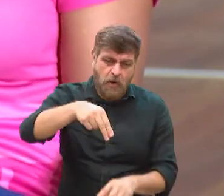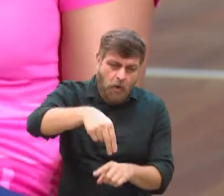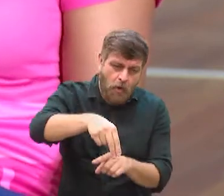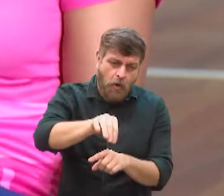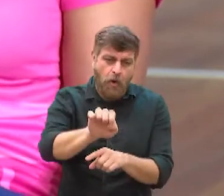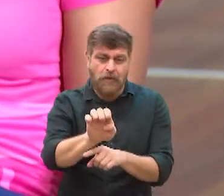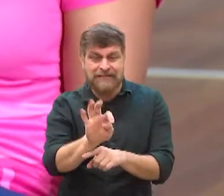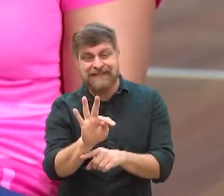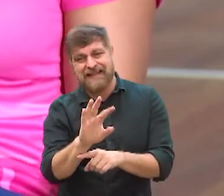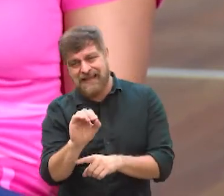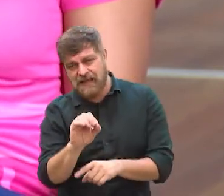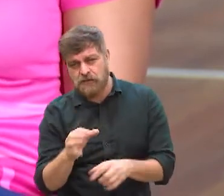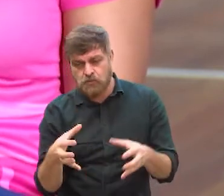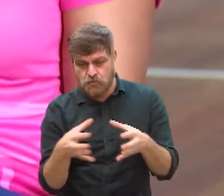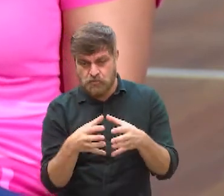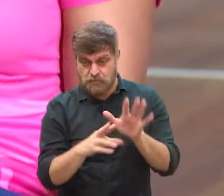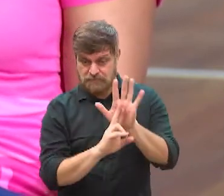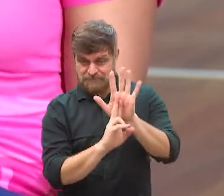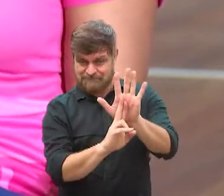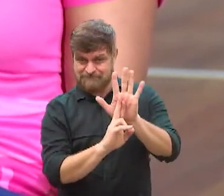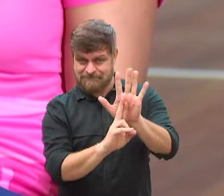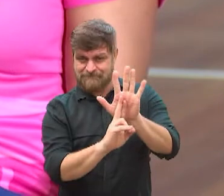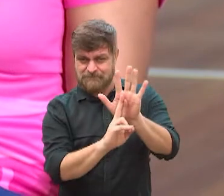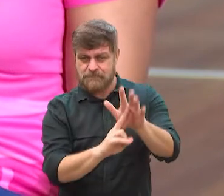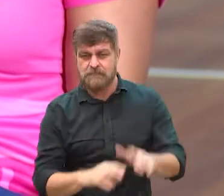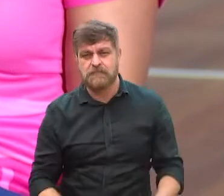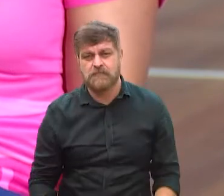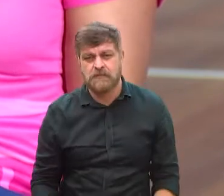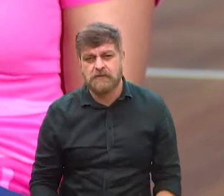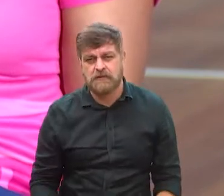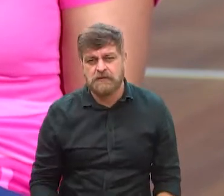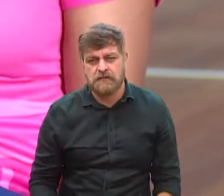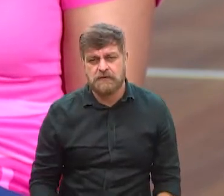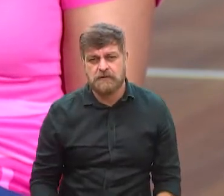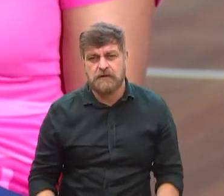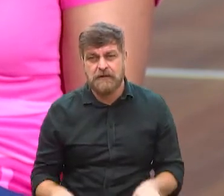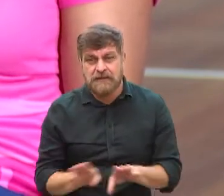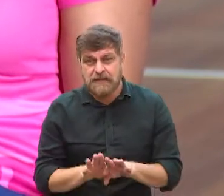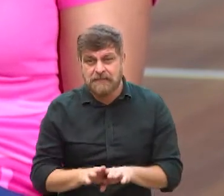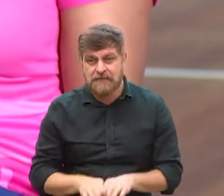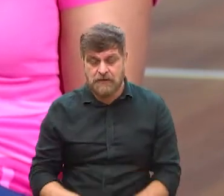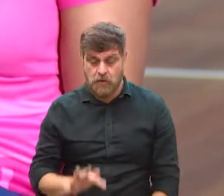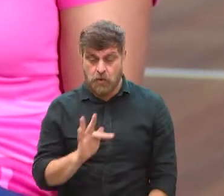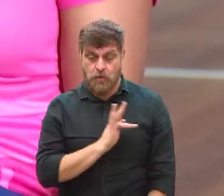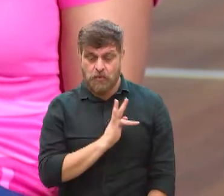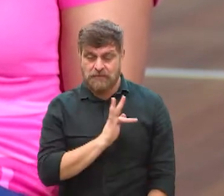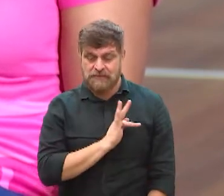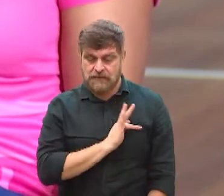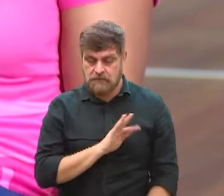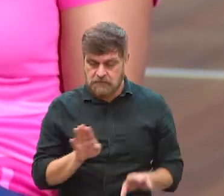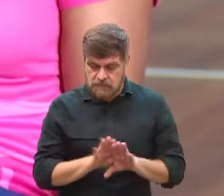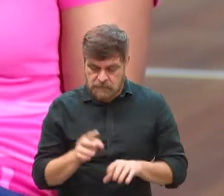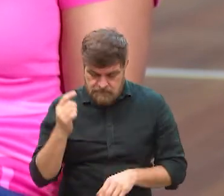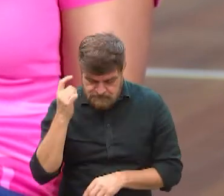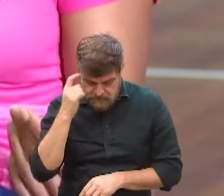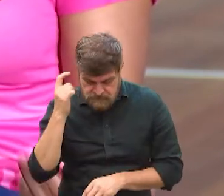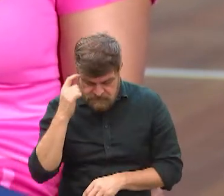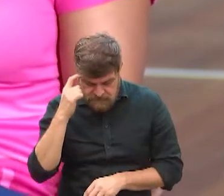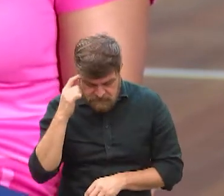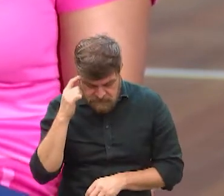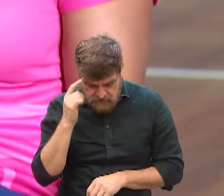toda a comissão, e essa visão que os técnicos estão tendo também, né, de